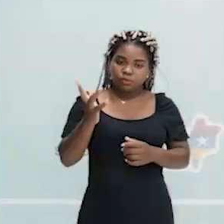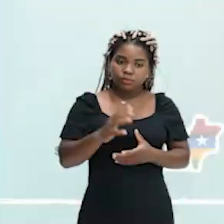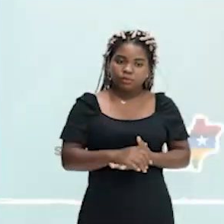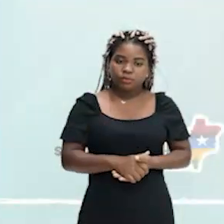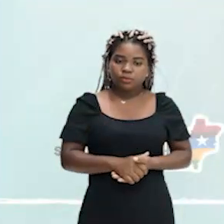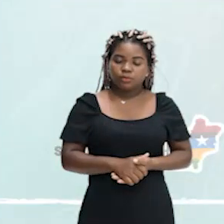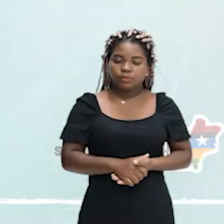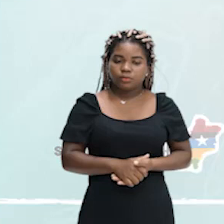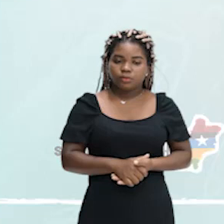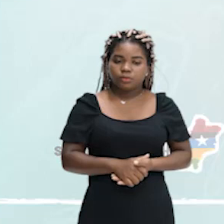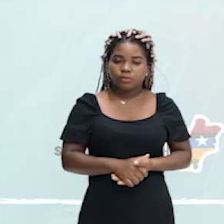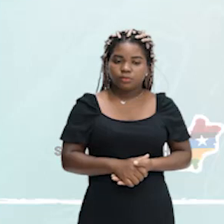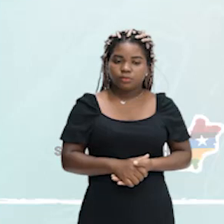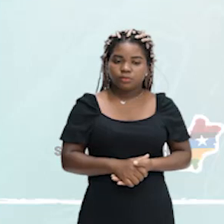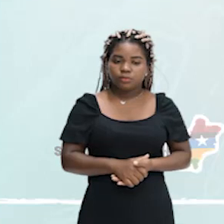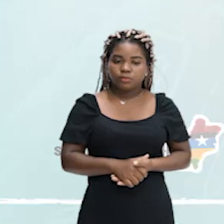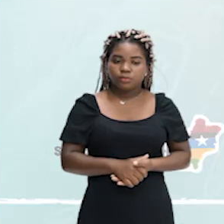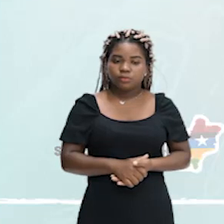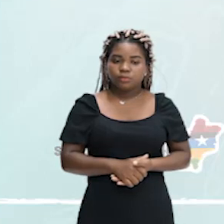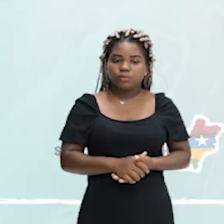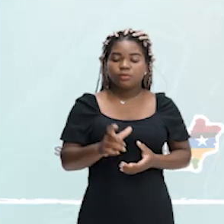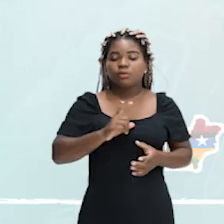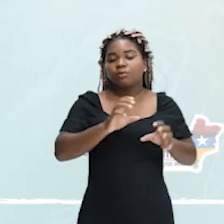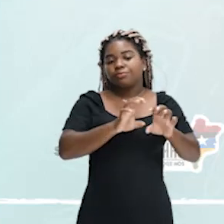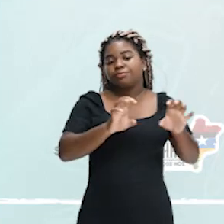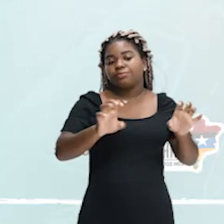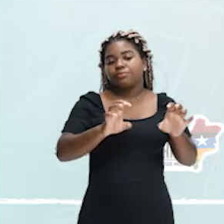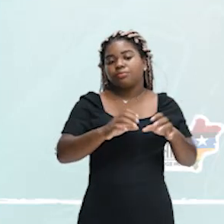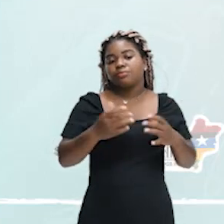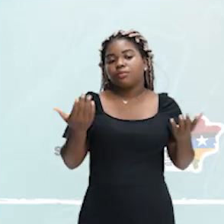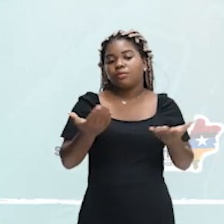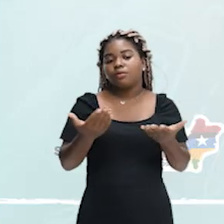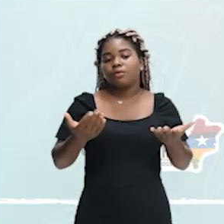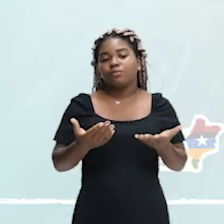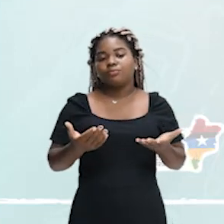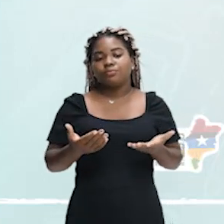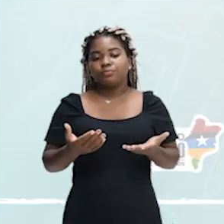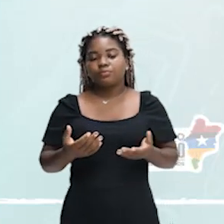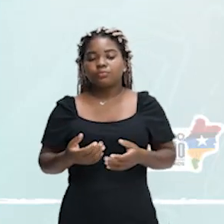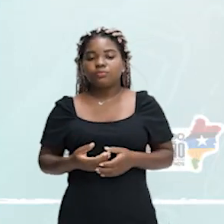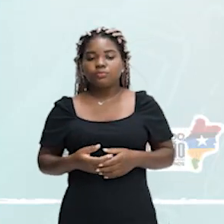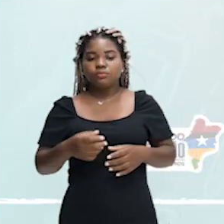guardei a minha lei de formação, ela já está bonitinha, perfeita, redondinha. Agora,